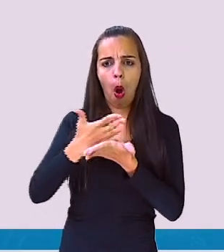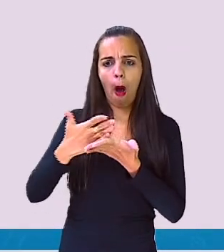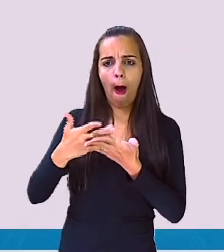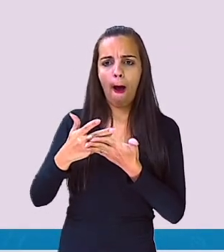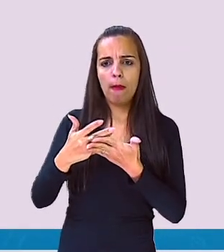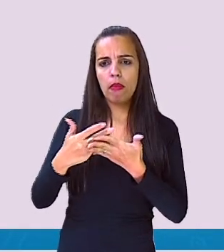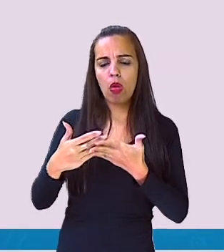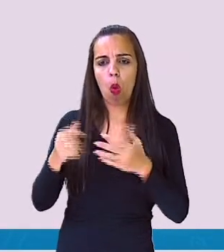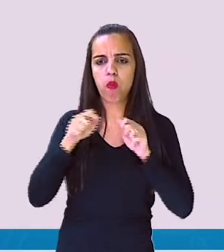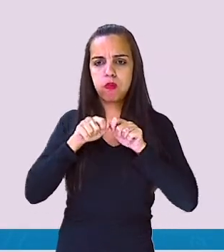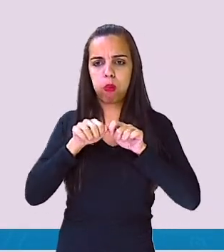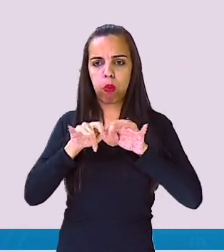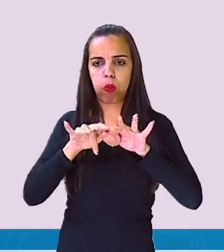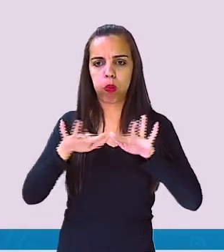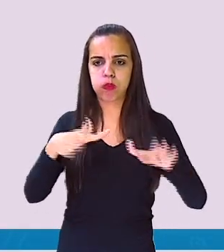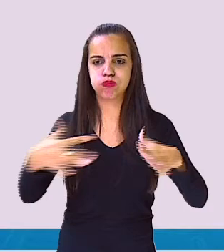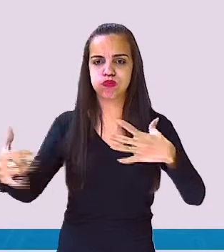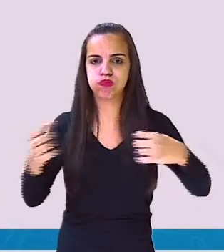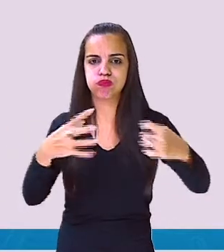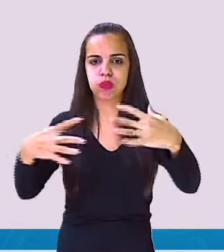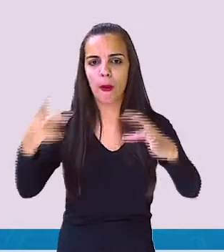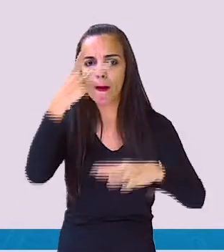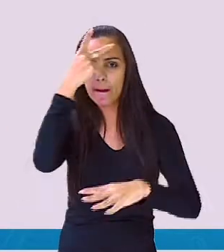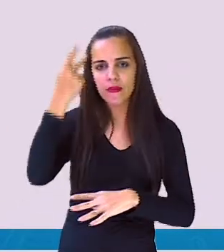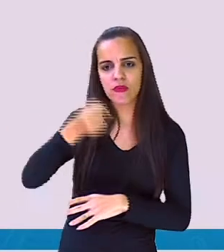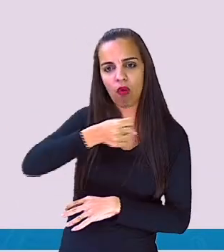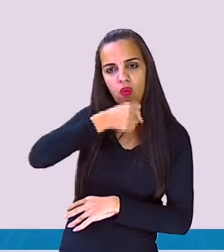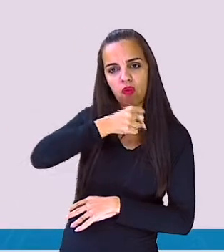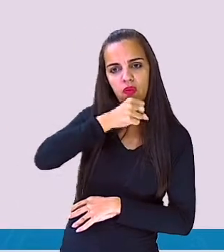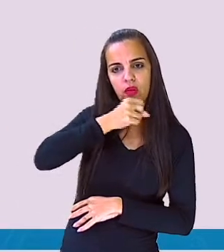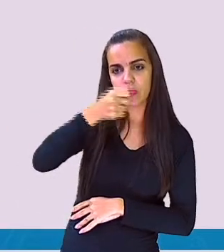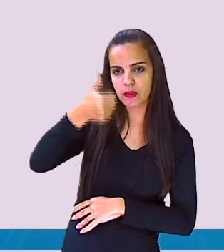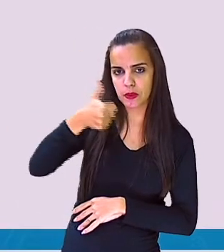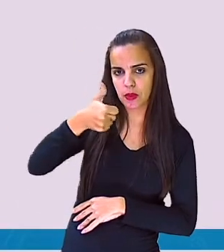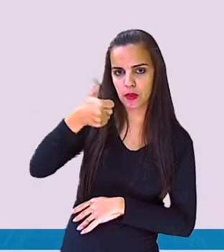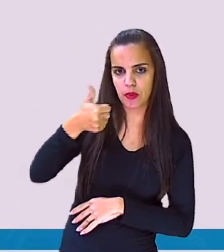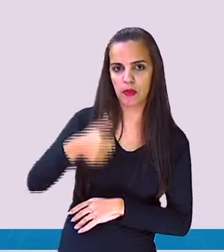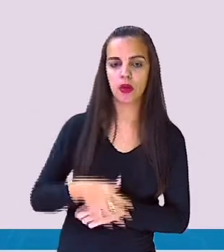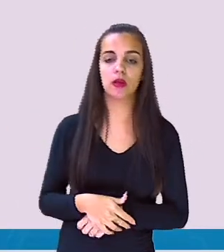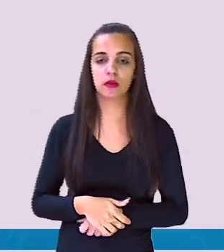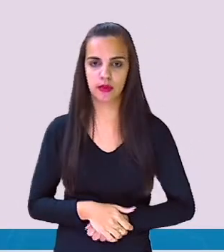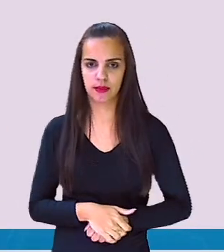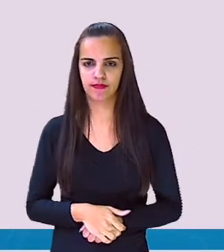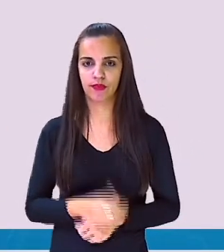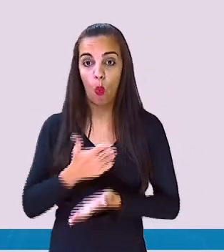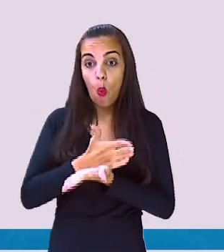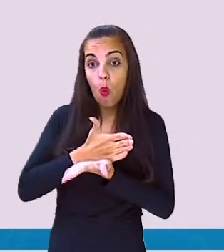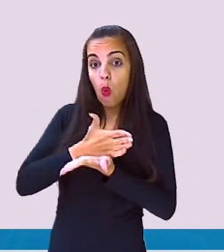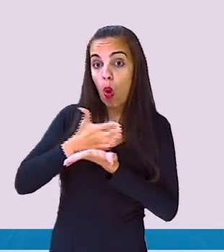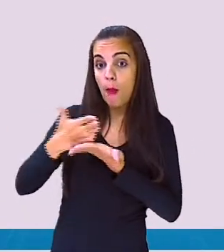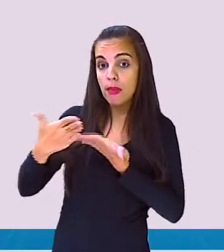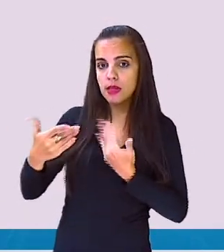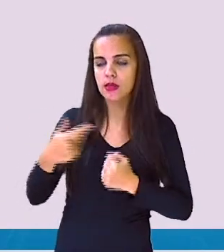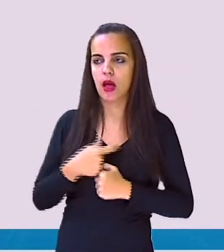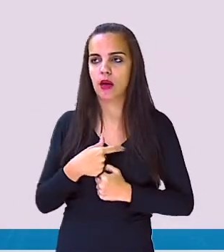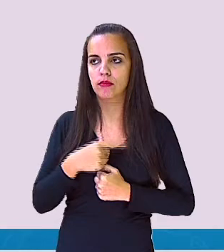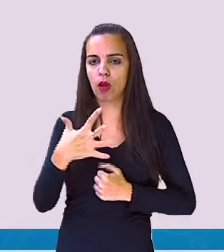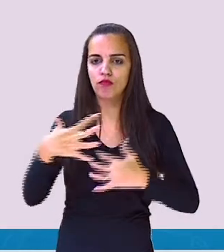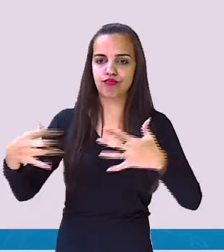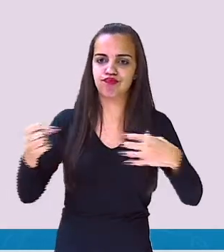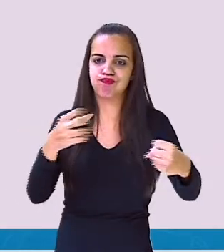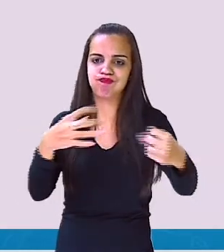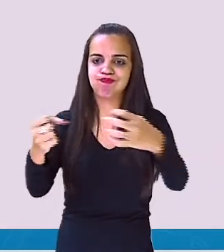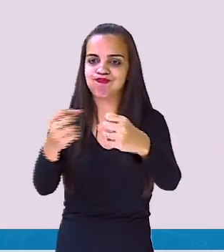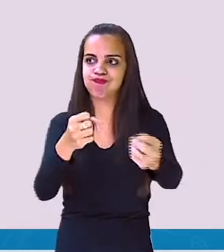velhinhos primeiro. Isso mesmo, estudante. Nós temos 2 orações, ó. Certo? E aí, como é que